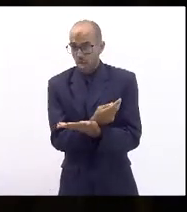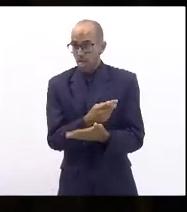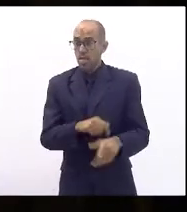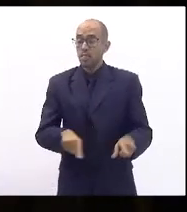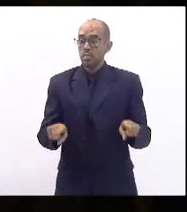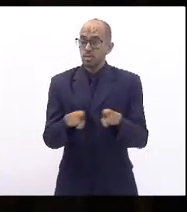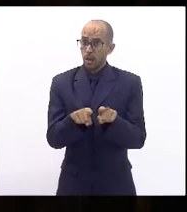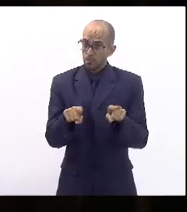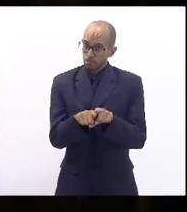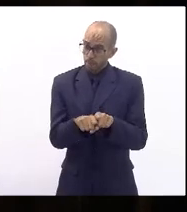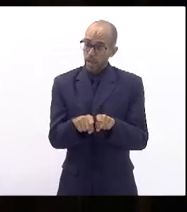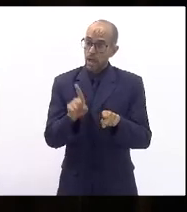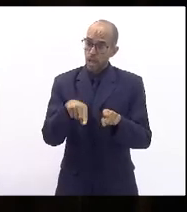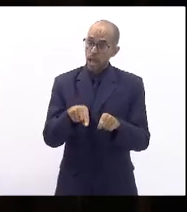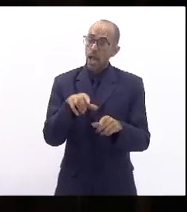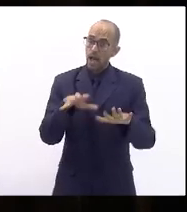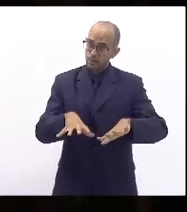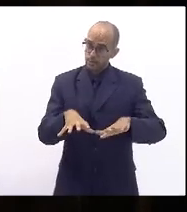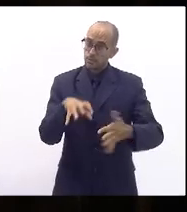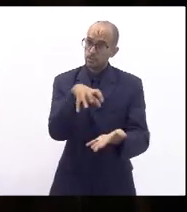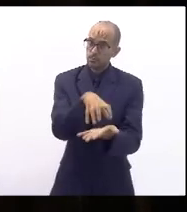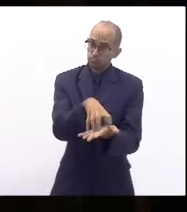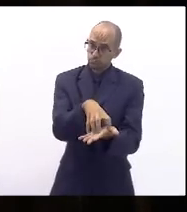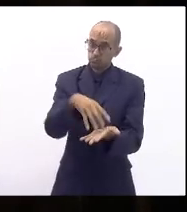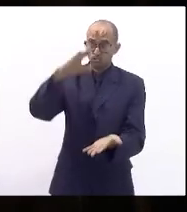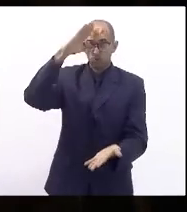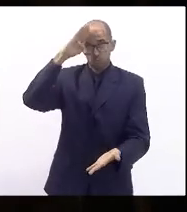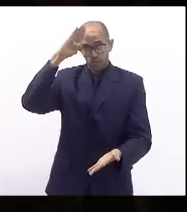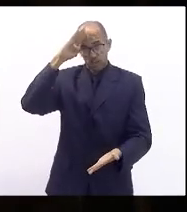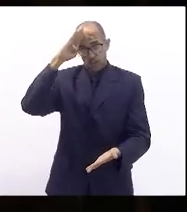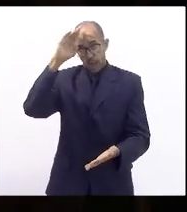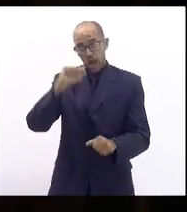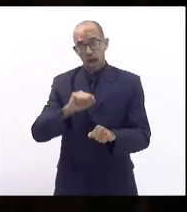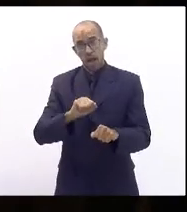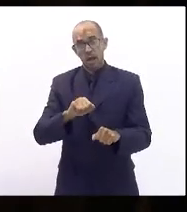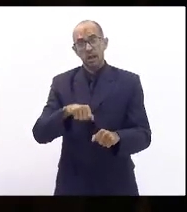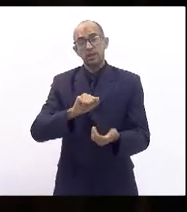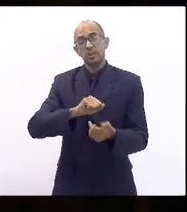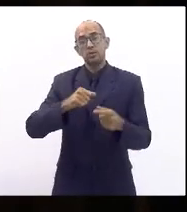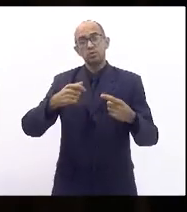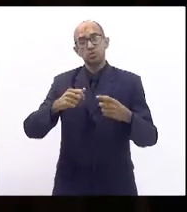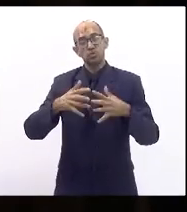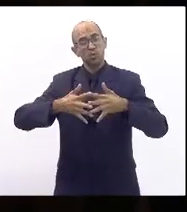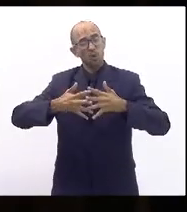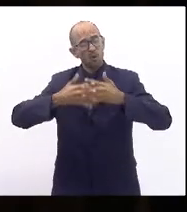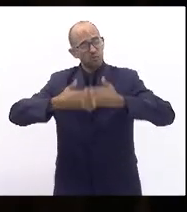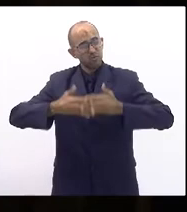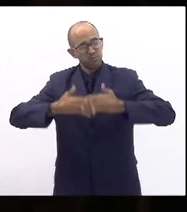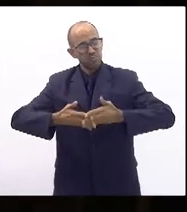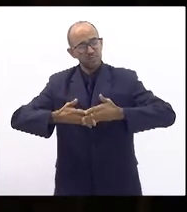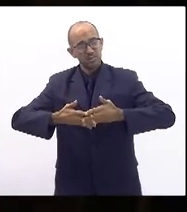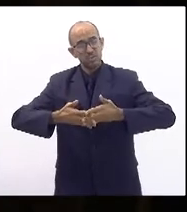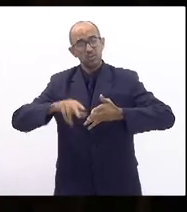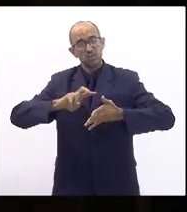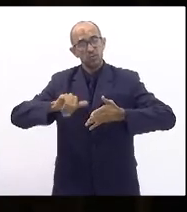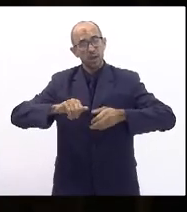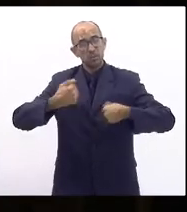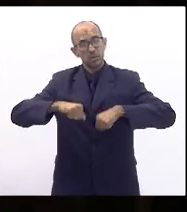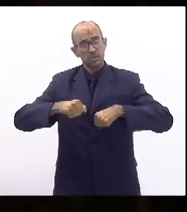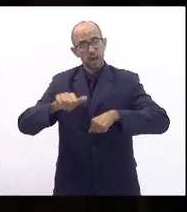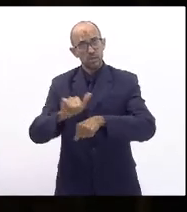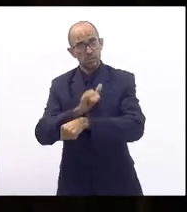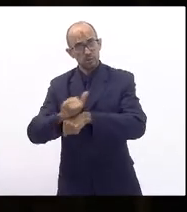diferente no campo militar onde os conflitos de modernos muito além da tradicional doutrina de mandaram a implementação de ferramentas